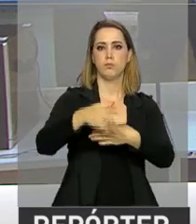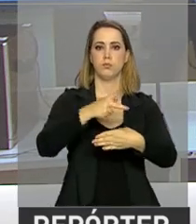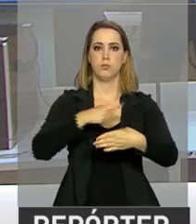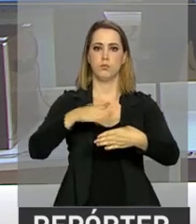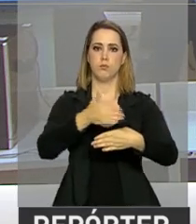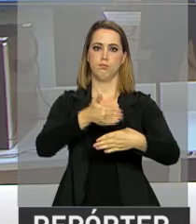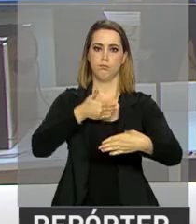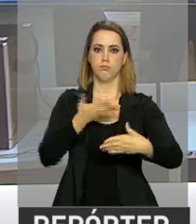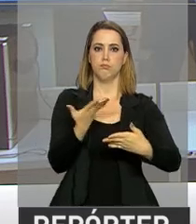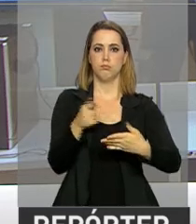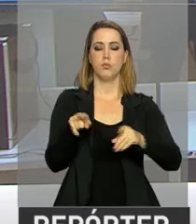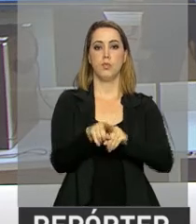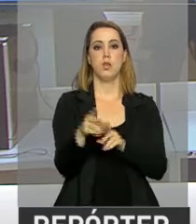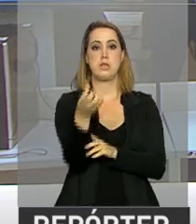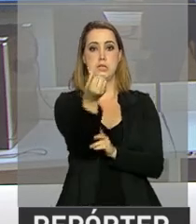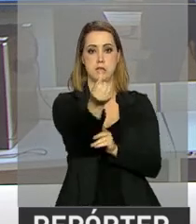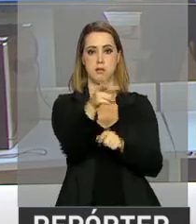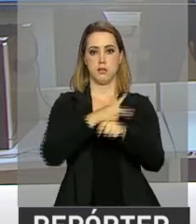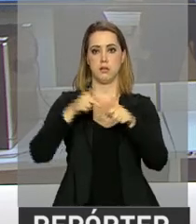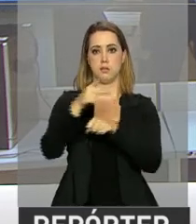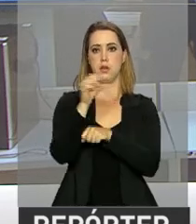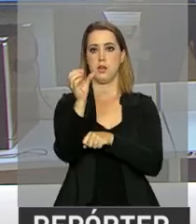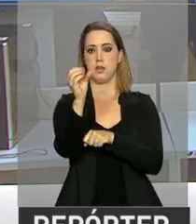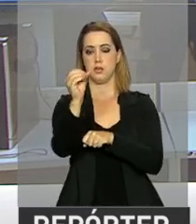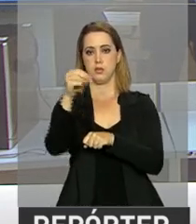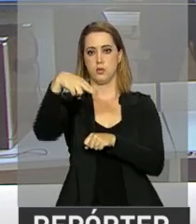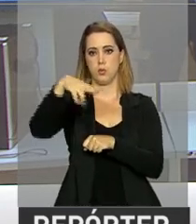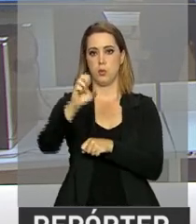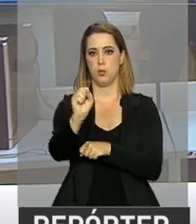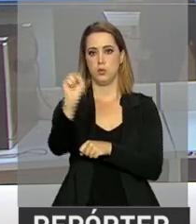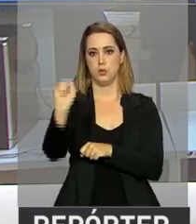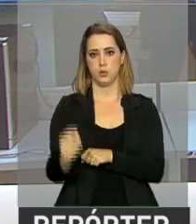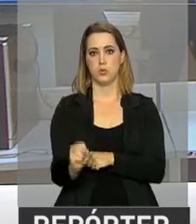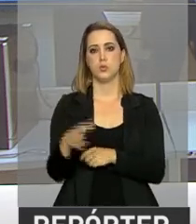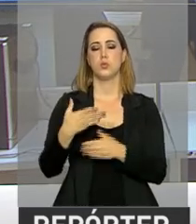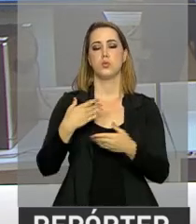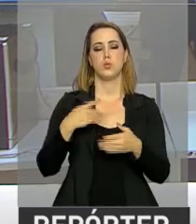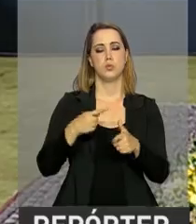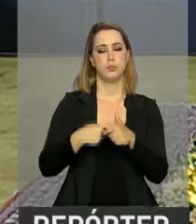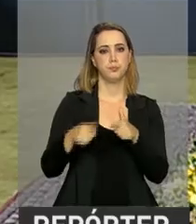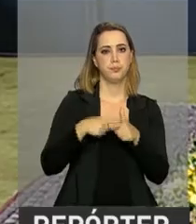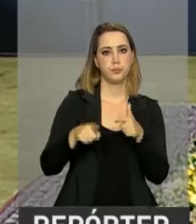reunião com representantes de 6 países do Cone Sul para combater o crime organizado.